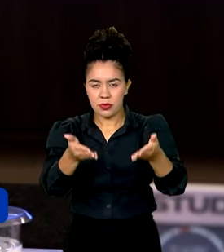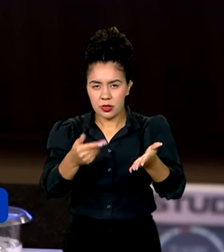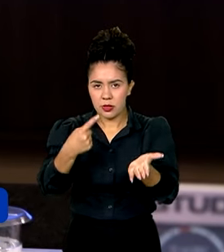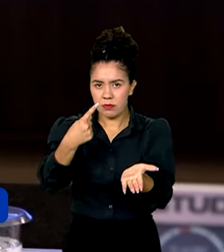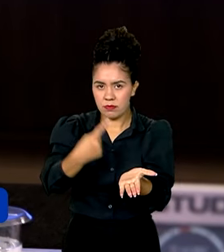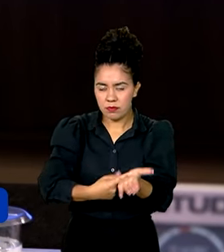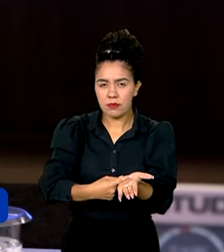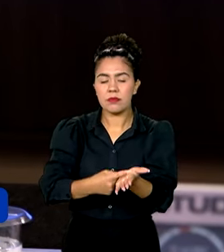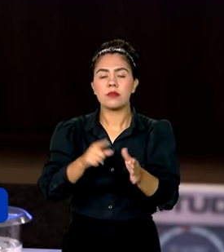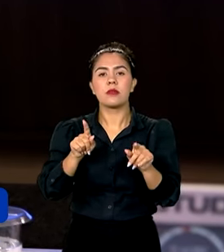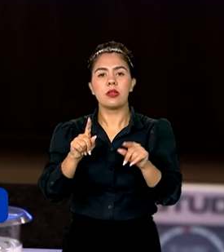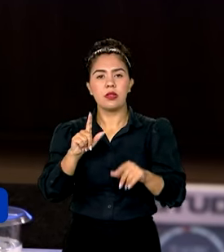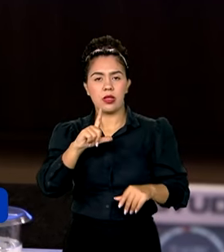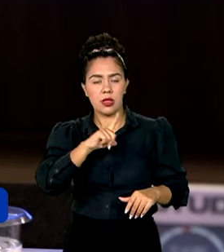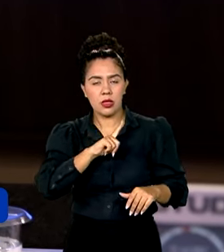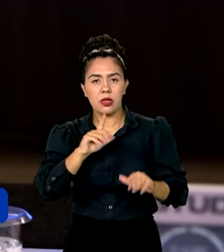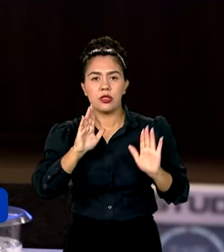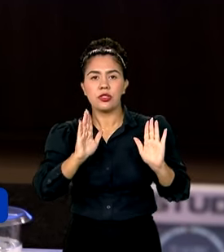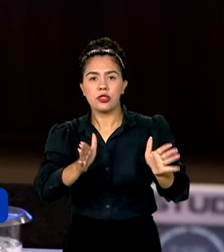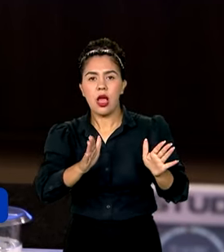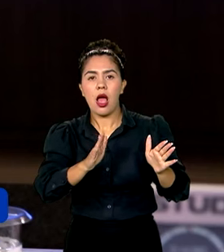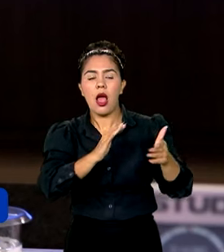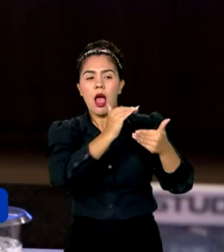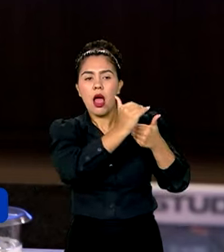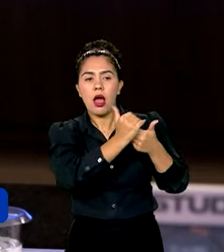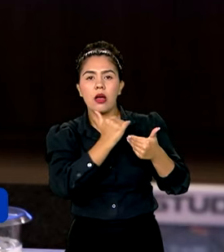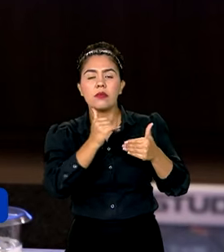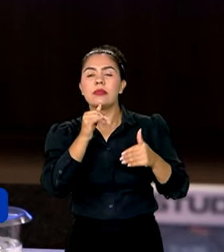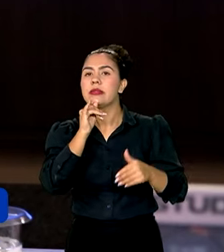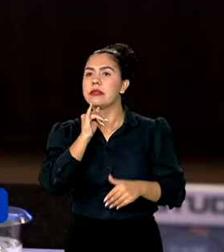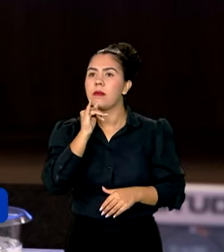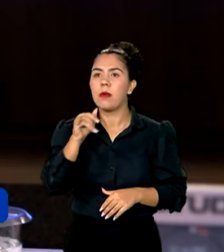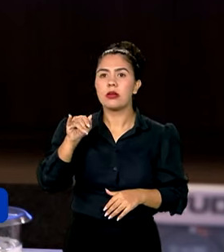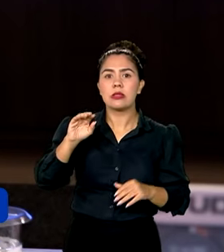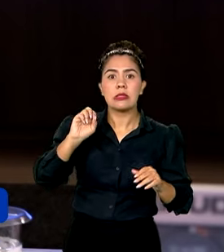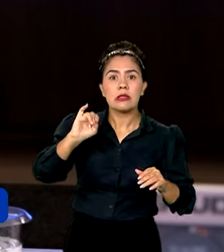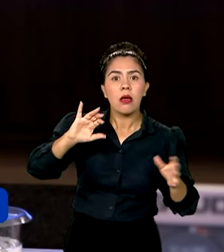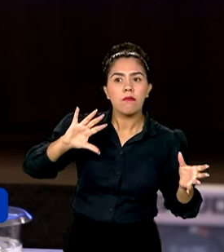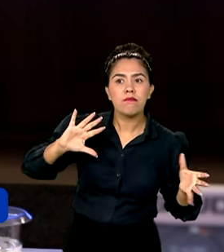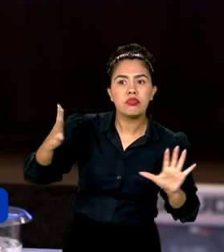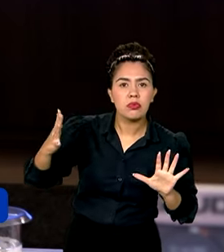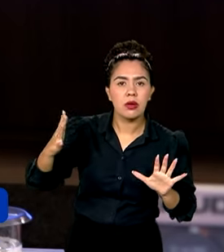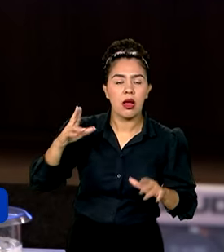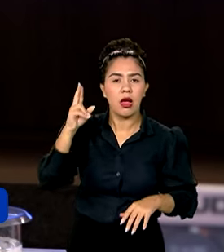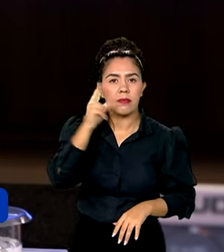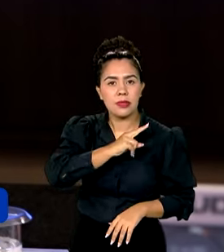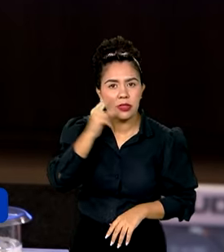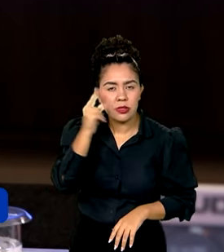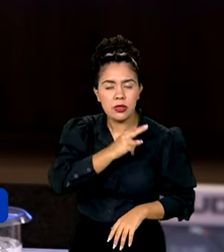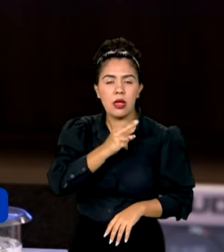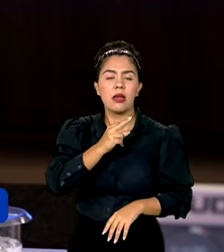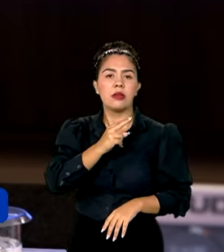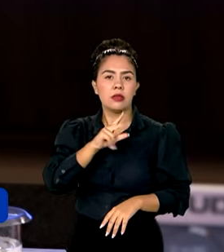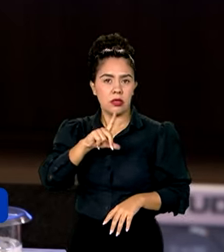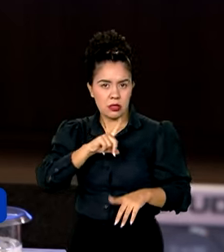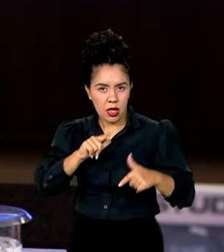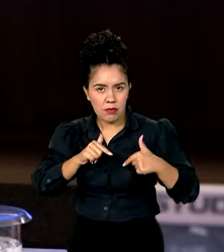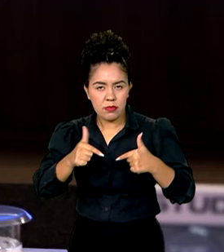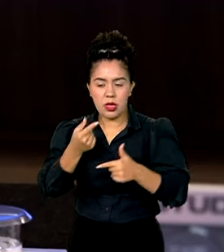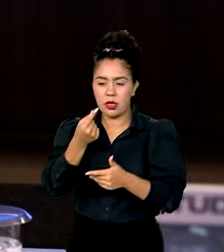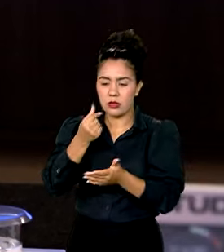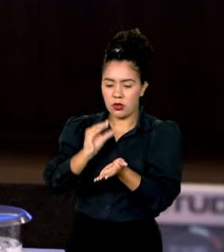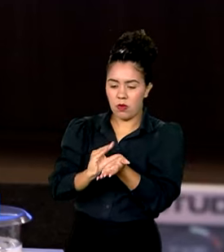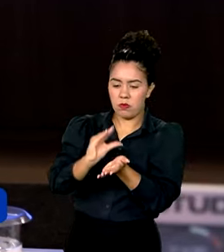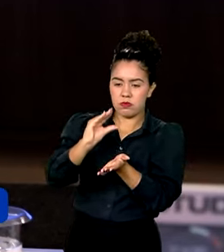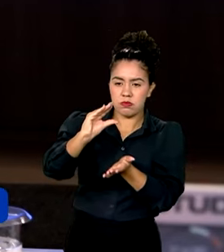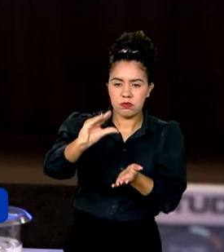temos orientações para situações de emergência eh em geral a destinação de recursos